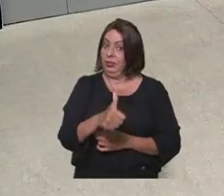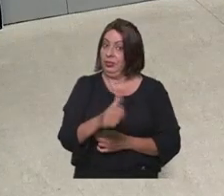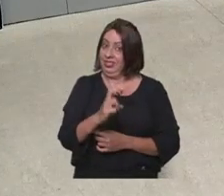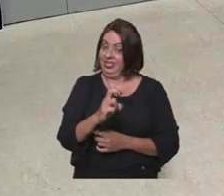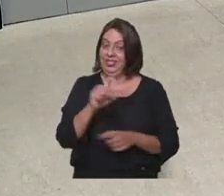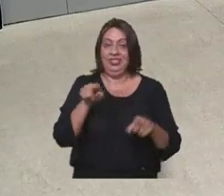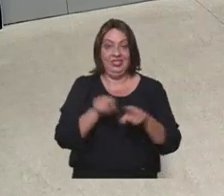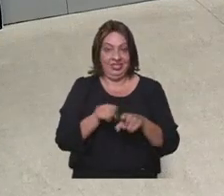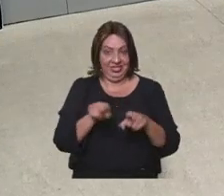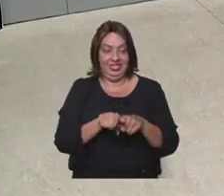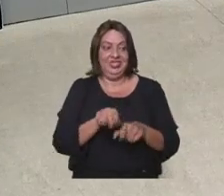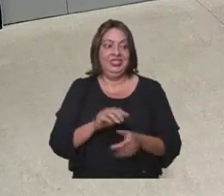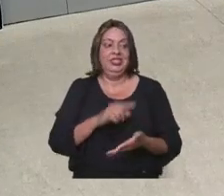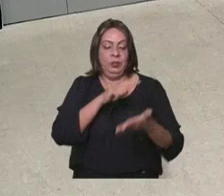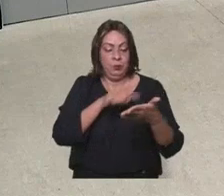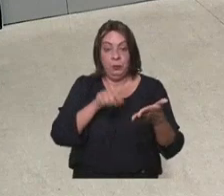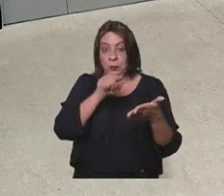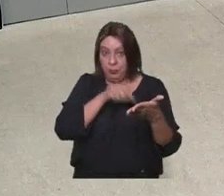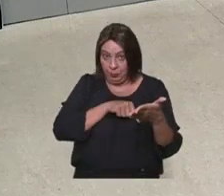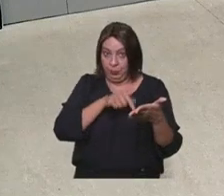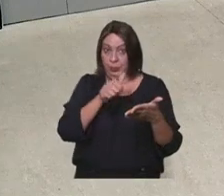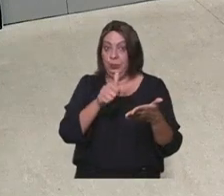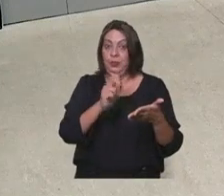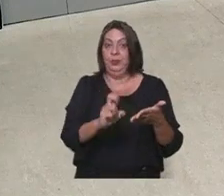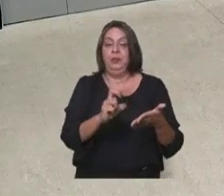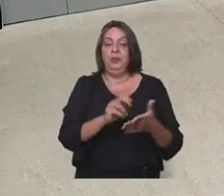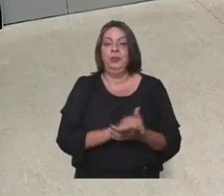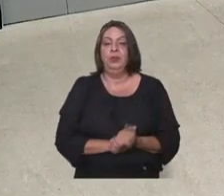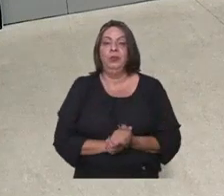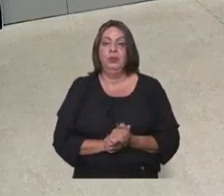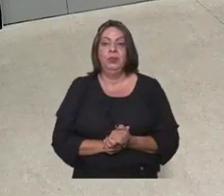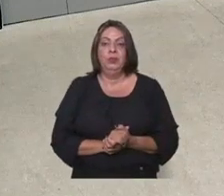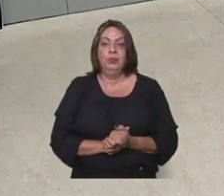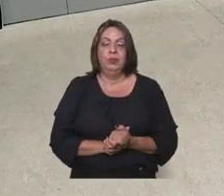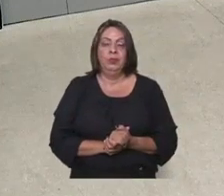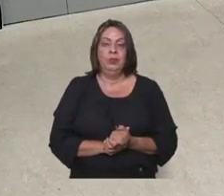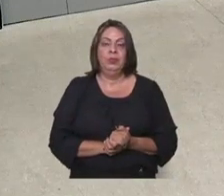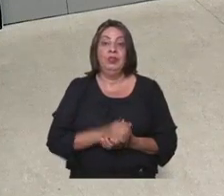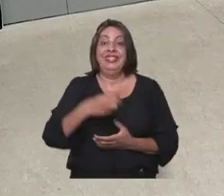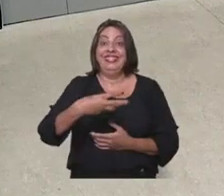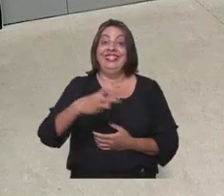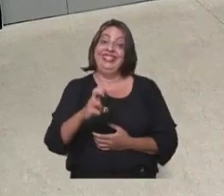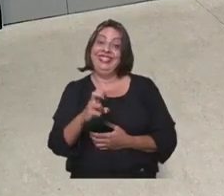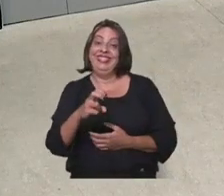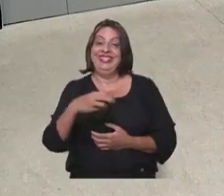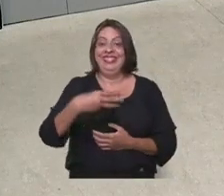Número 15. Marque aí o número 15. Foi o 15?